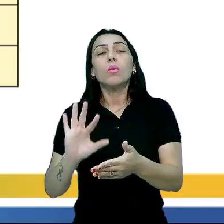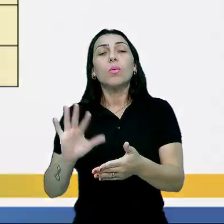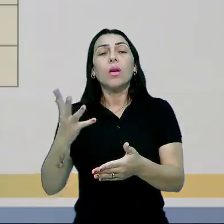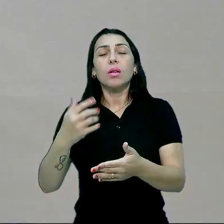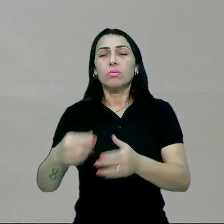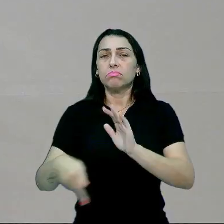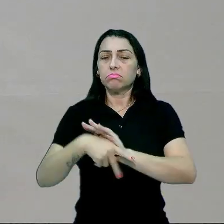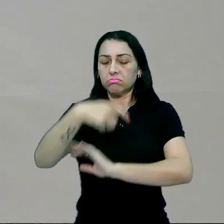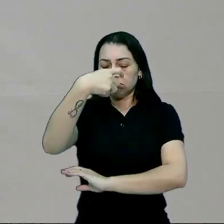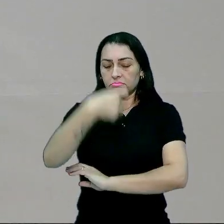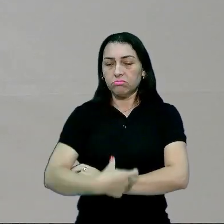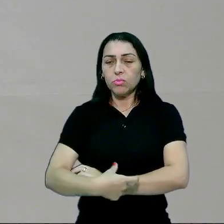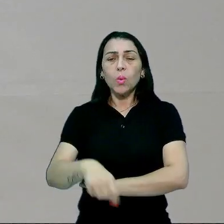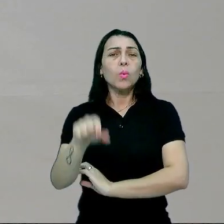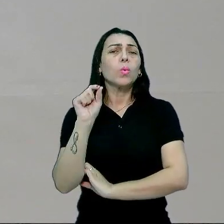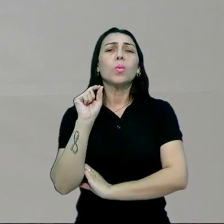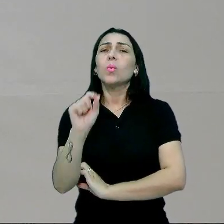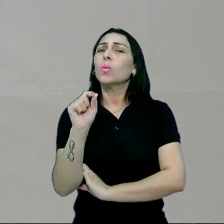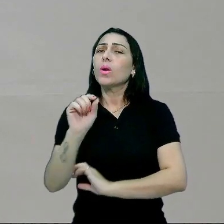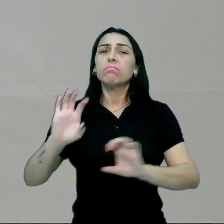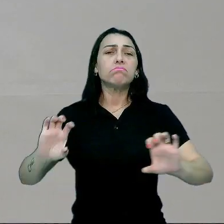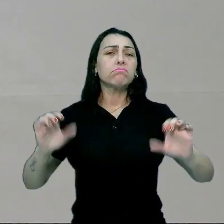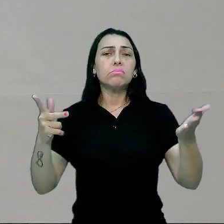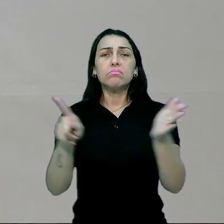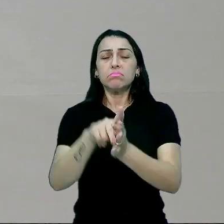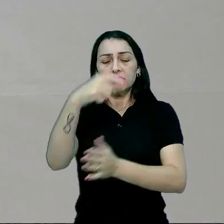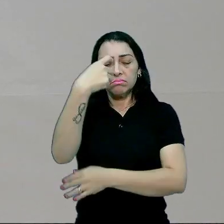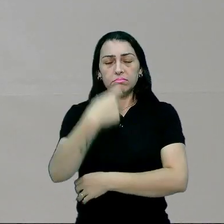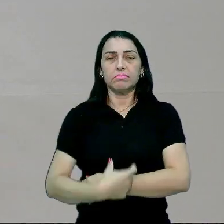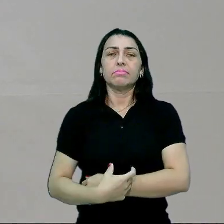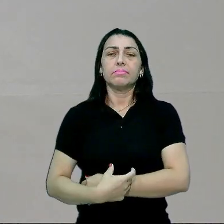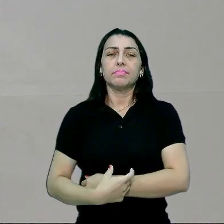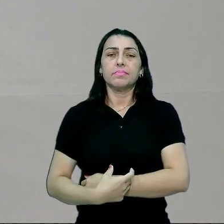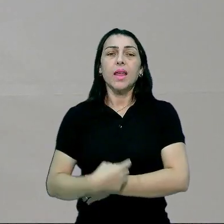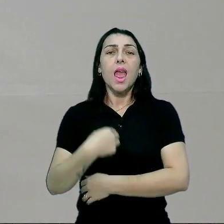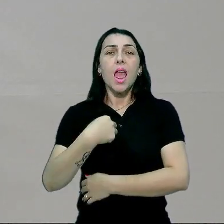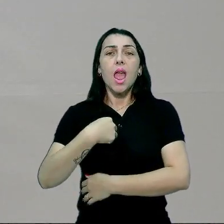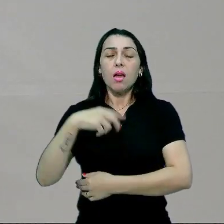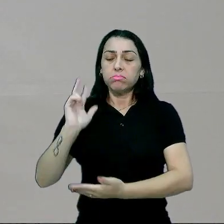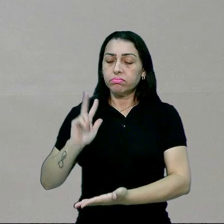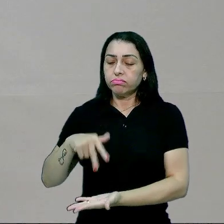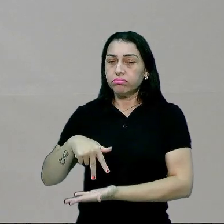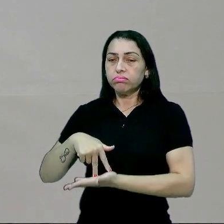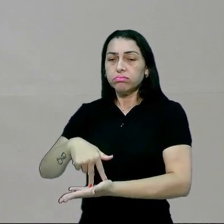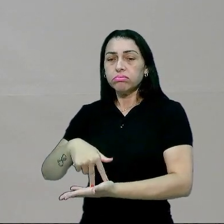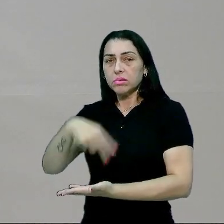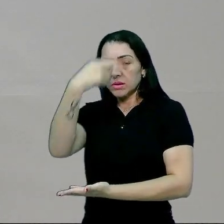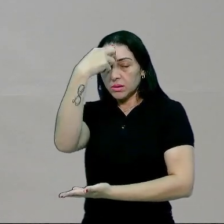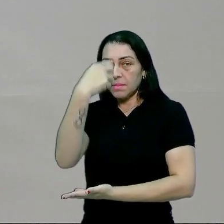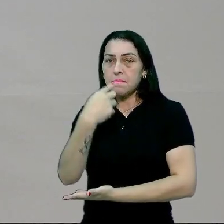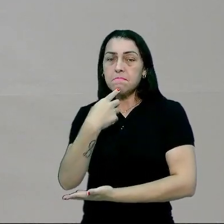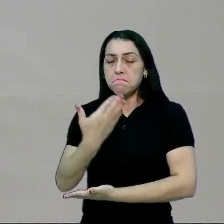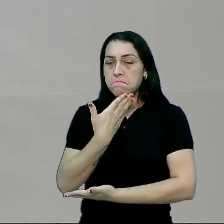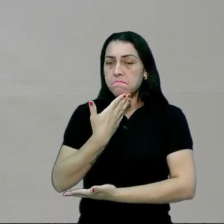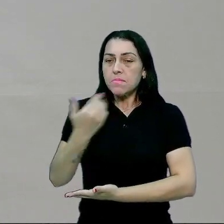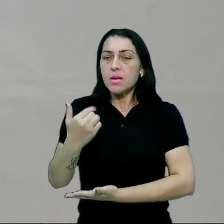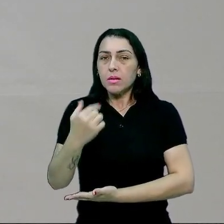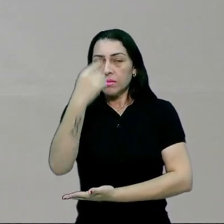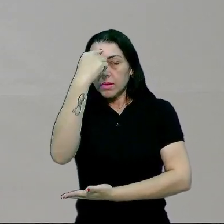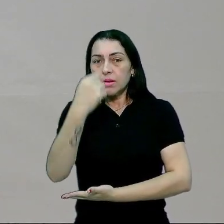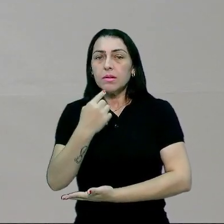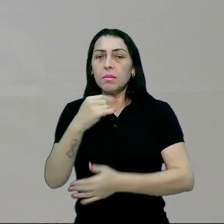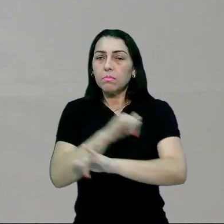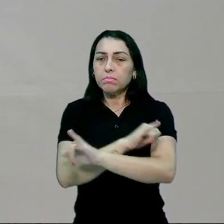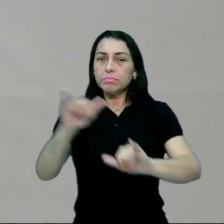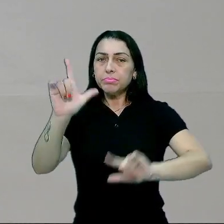do eu. E o que é esse espetáculo do eu? Eu apareço nas imagens, eu melhoro a minha imagem para